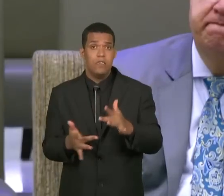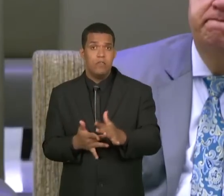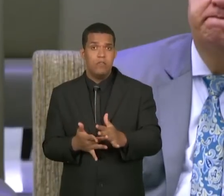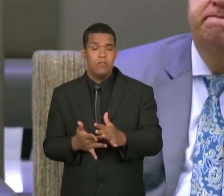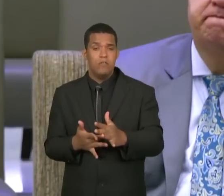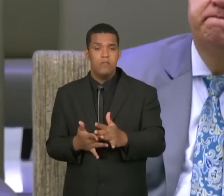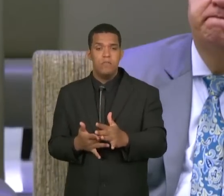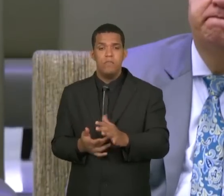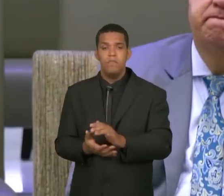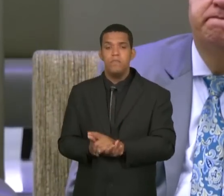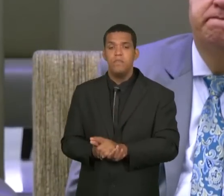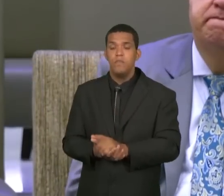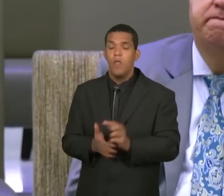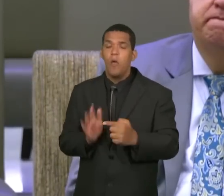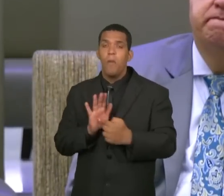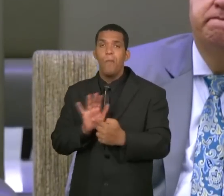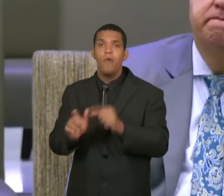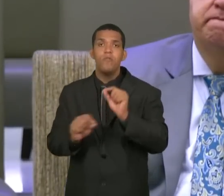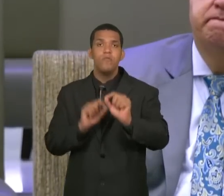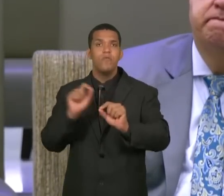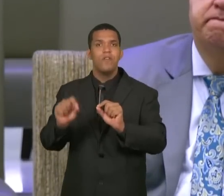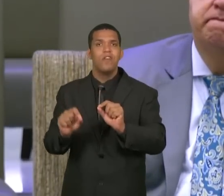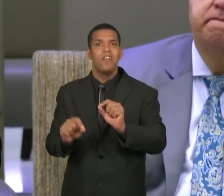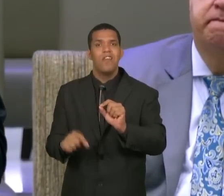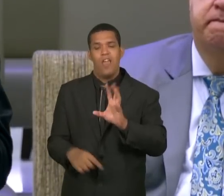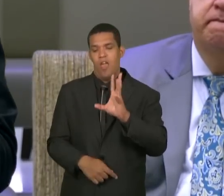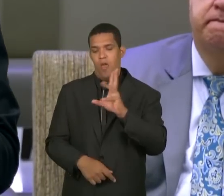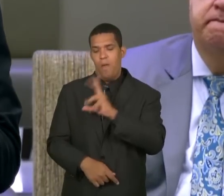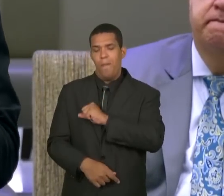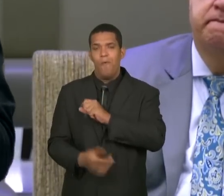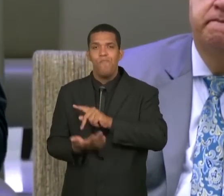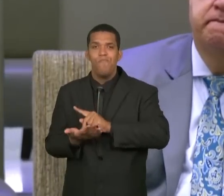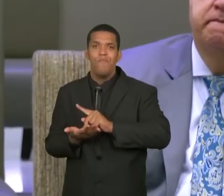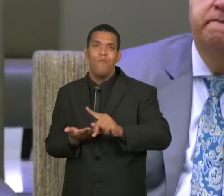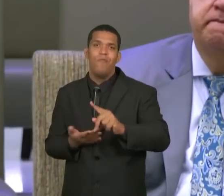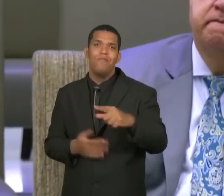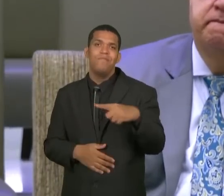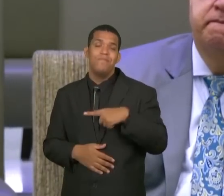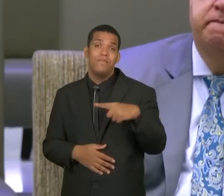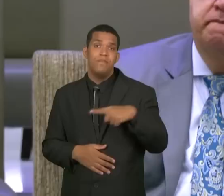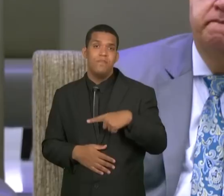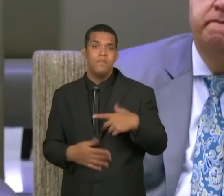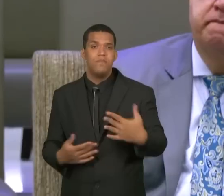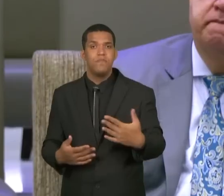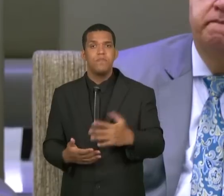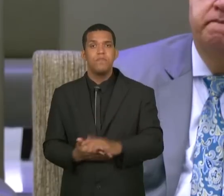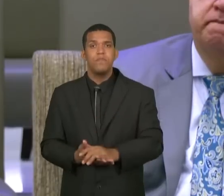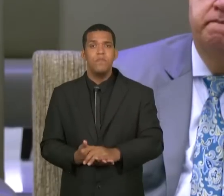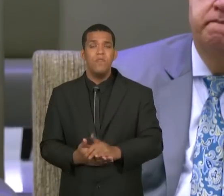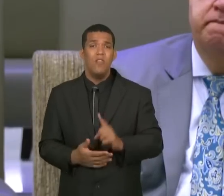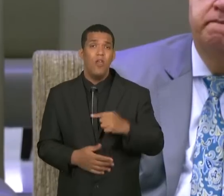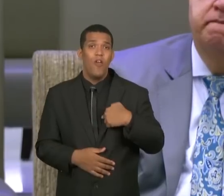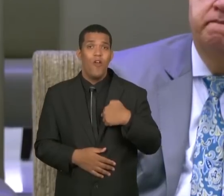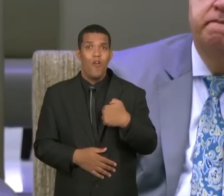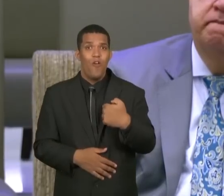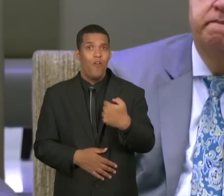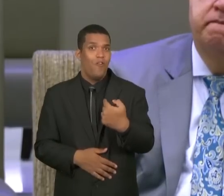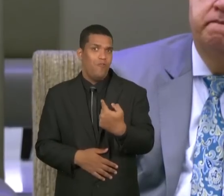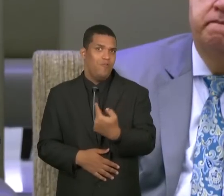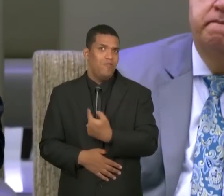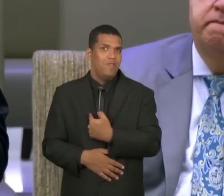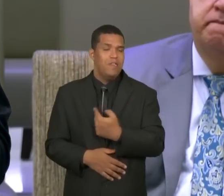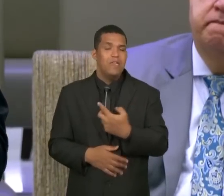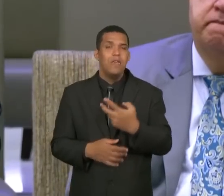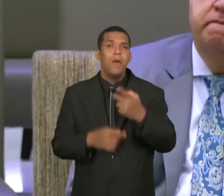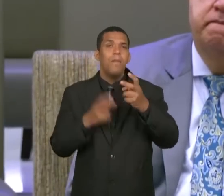a singularidade do seu amor o que nos leva a perceber que somos Alvo do amor